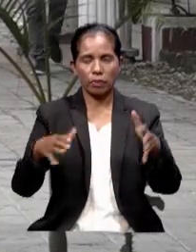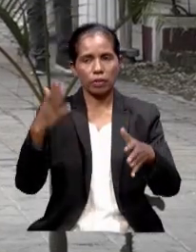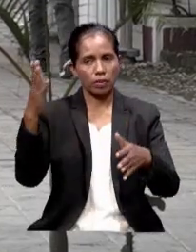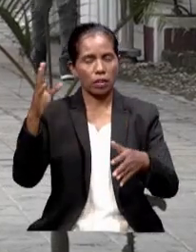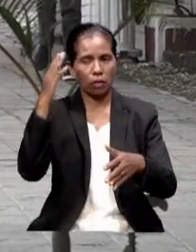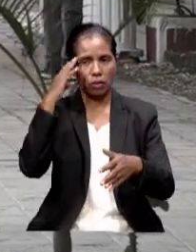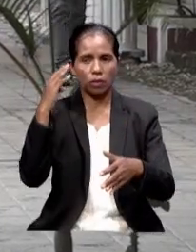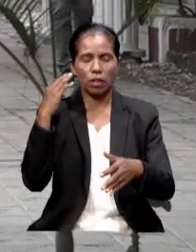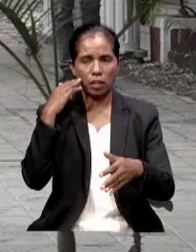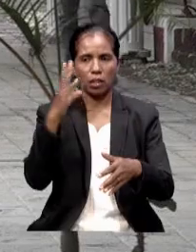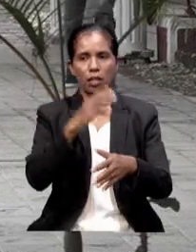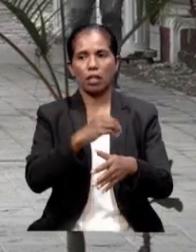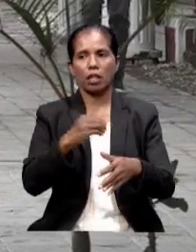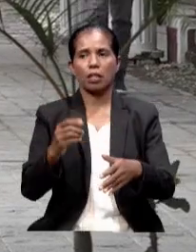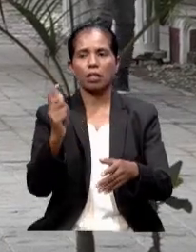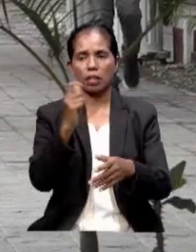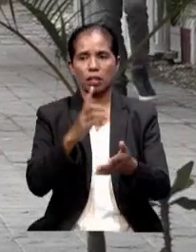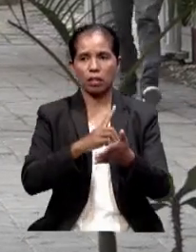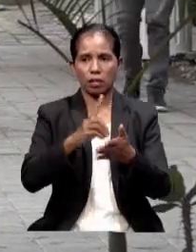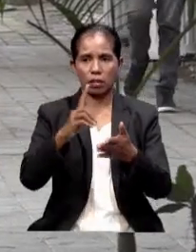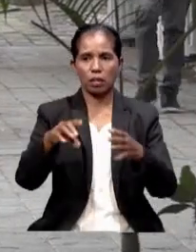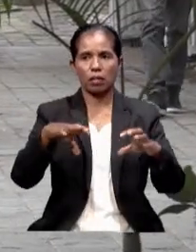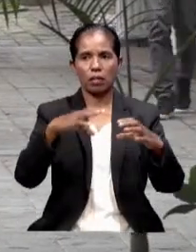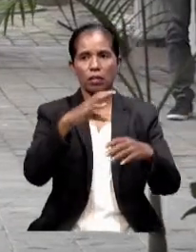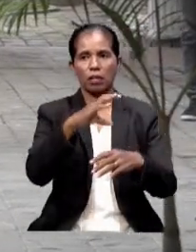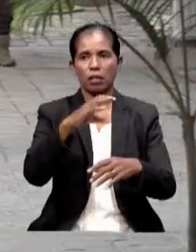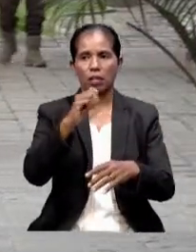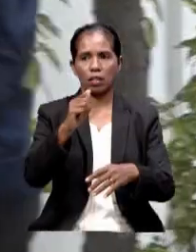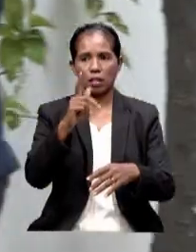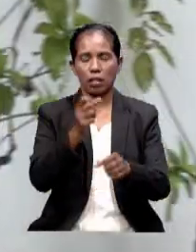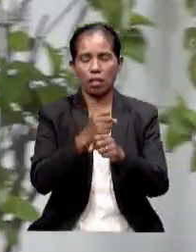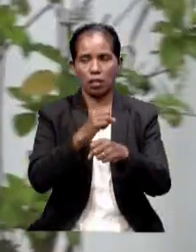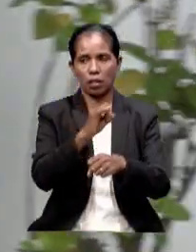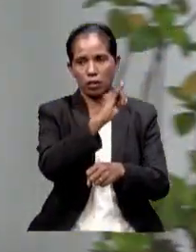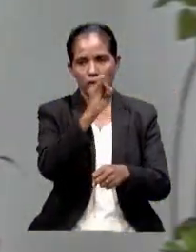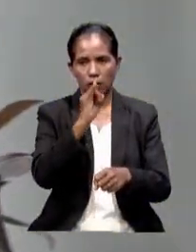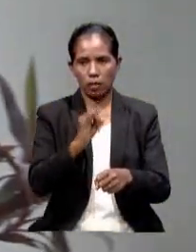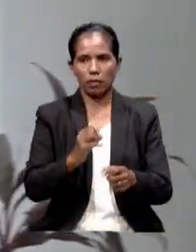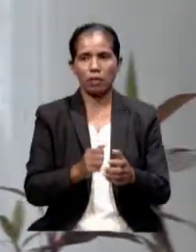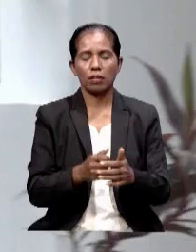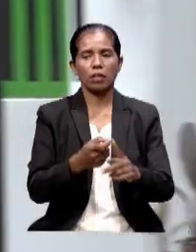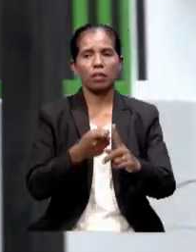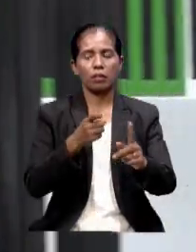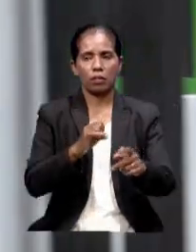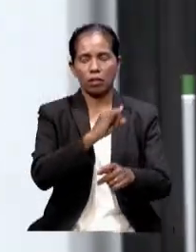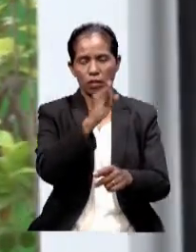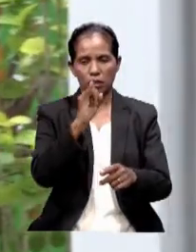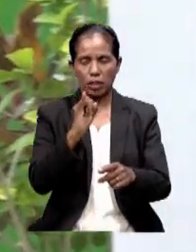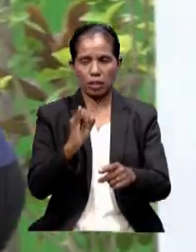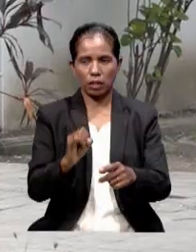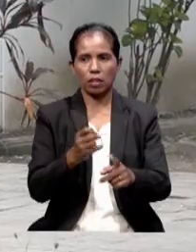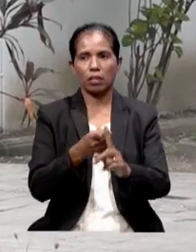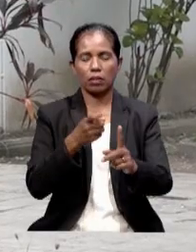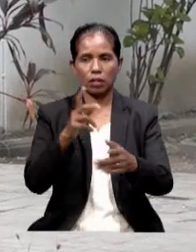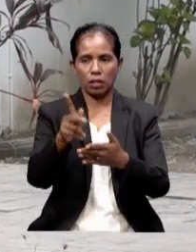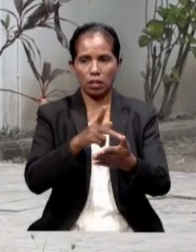documento atestado médico ter semana ne Comissão Anticorrupção halo ona identificação. Hus identificação ne quando ia indícios